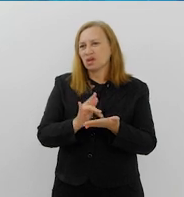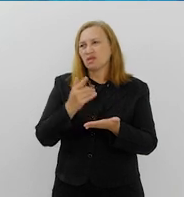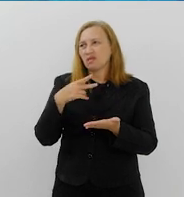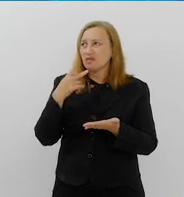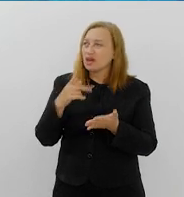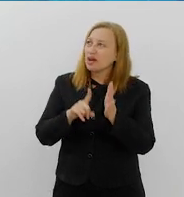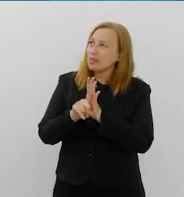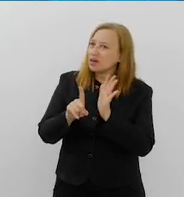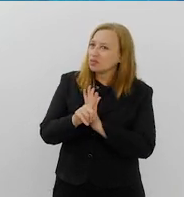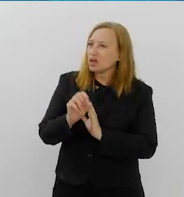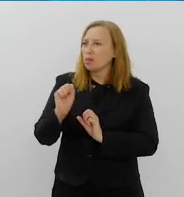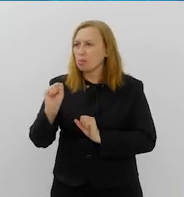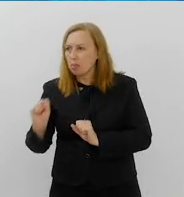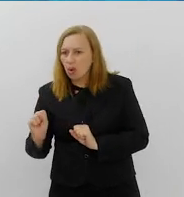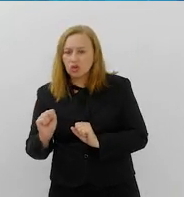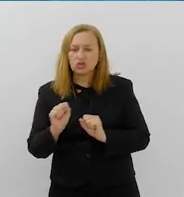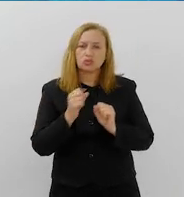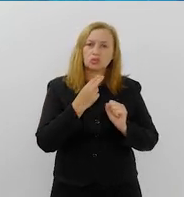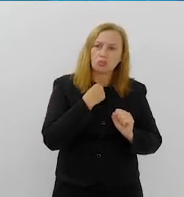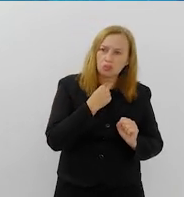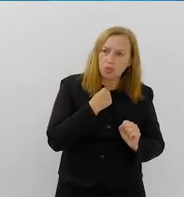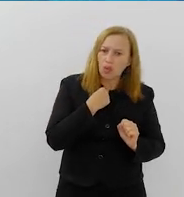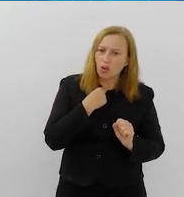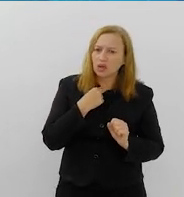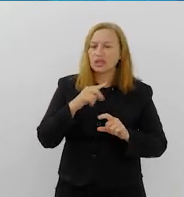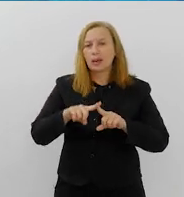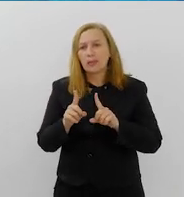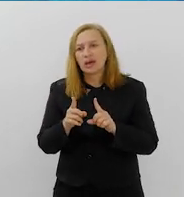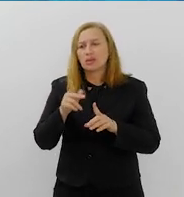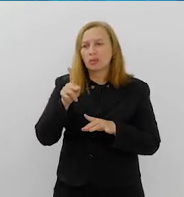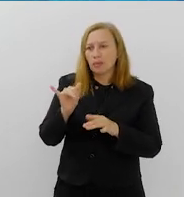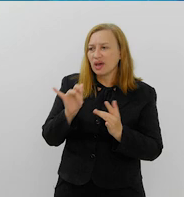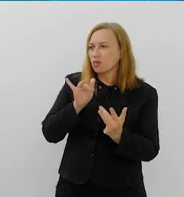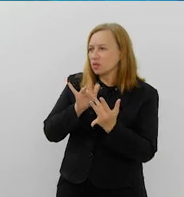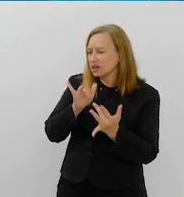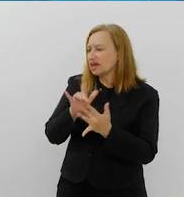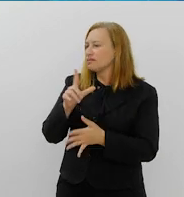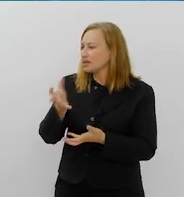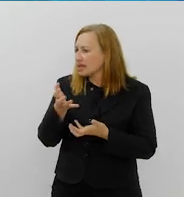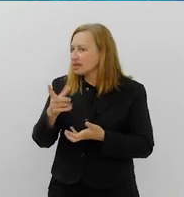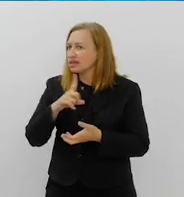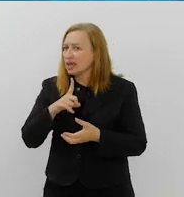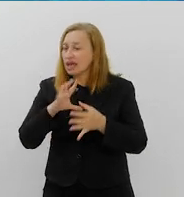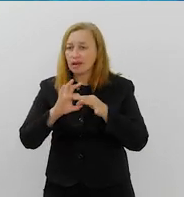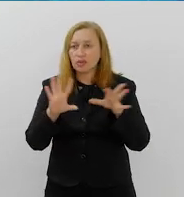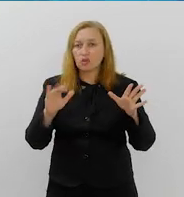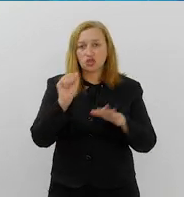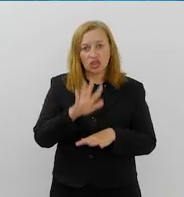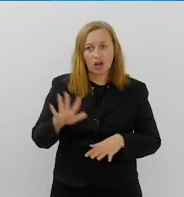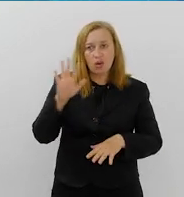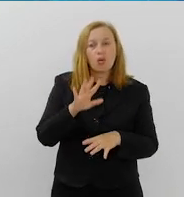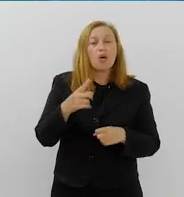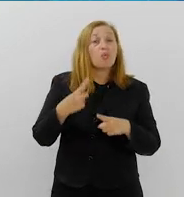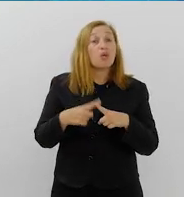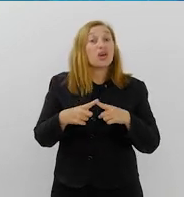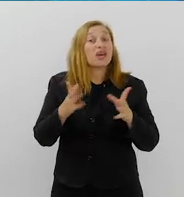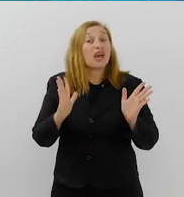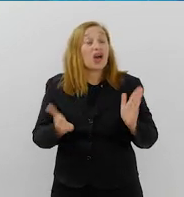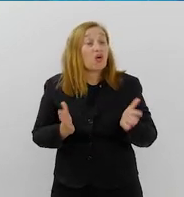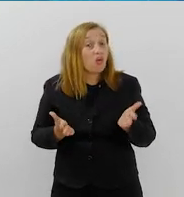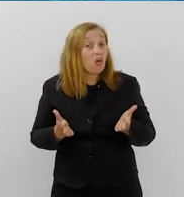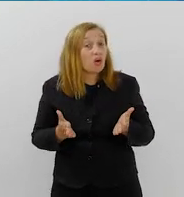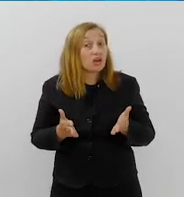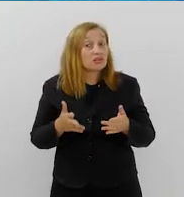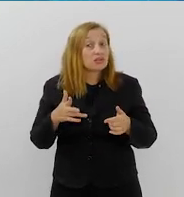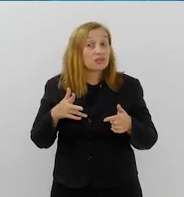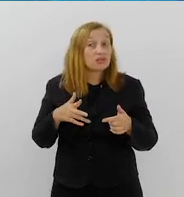será que precisa? Não precisa? Porque se o aluno está na escola, o pai quer ter contato, eu ligo na escola, aí liberou geral. Por que que